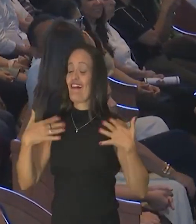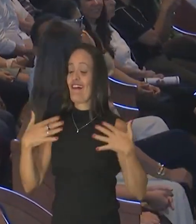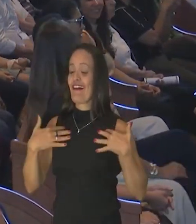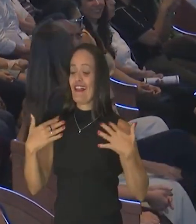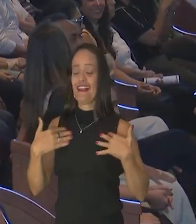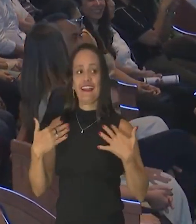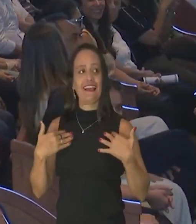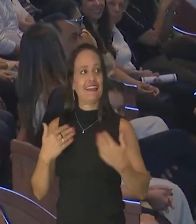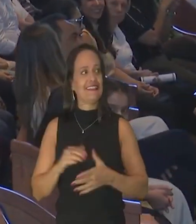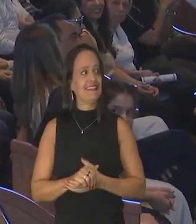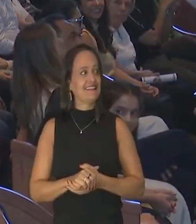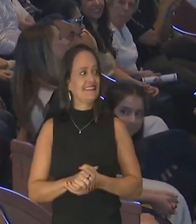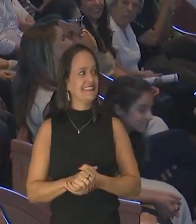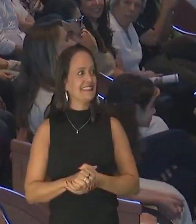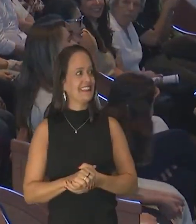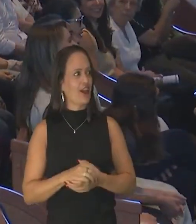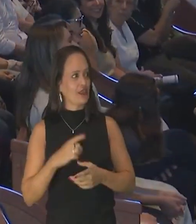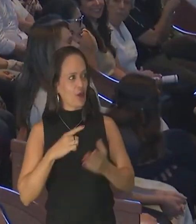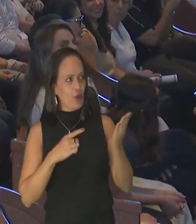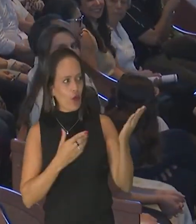esquerda, está vendo lá um convidado seu?